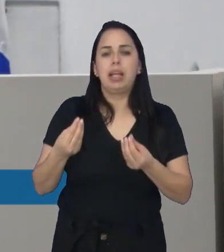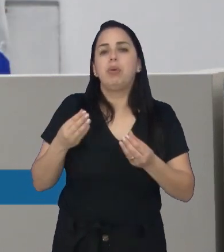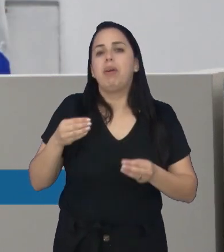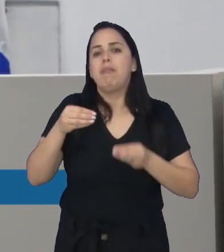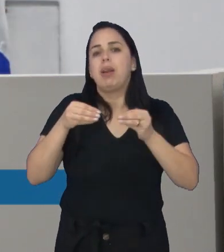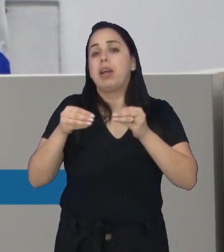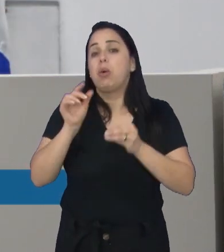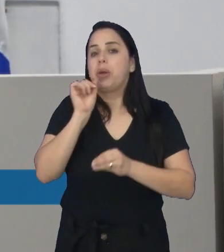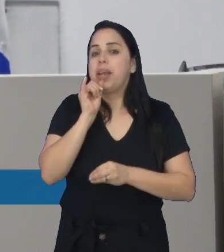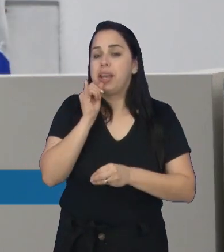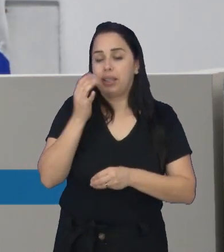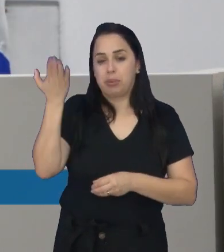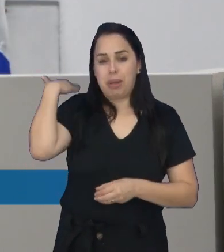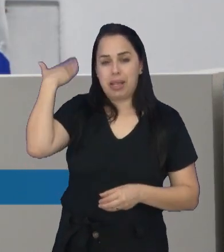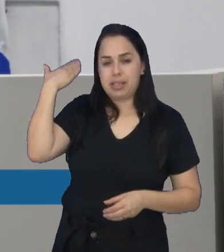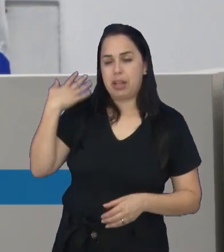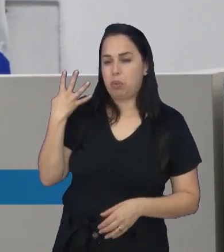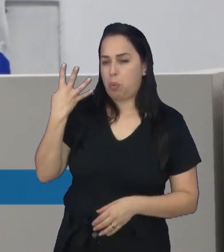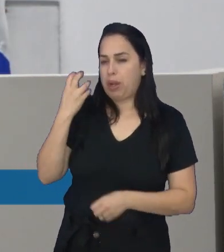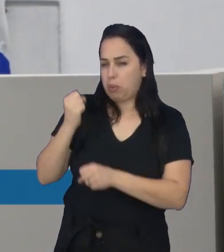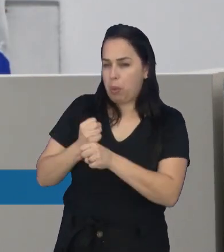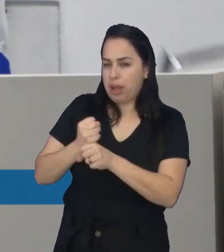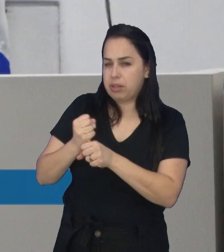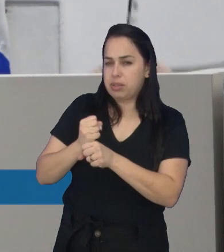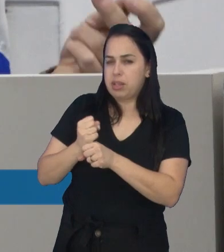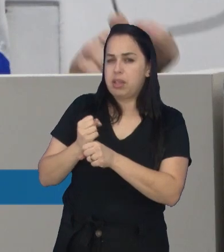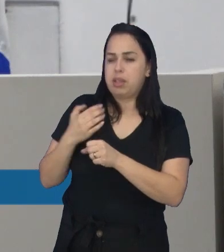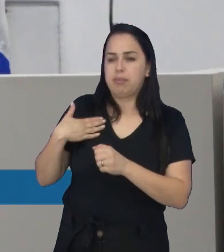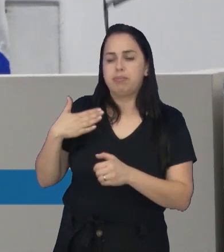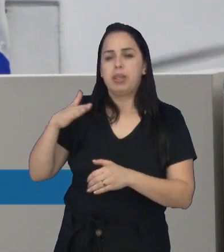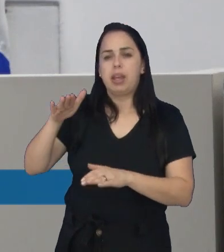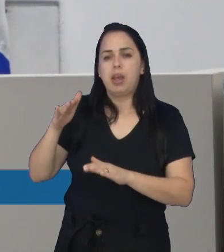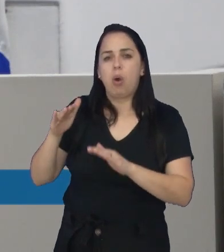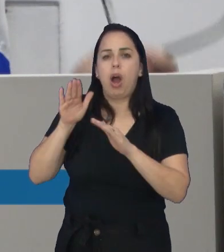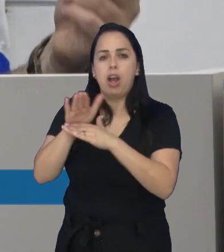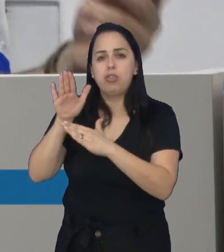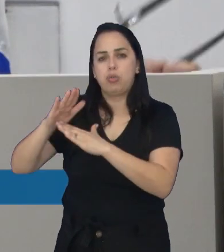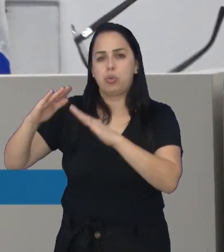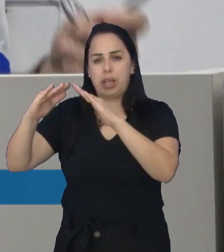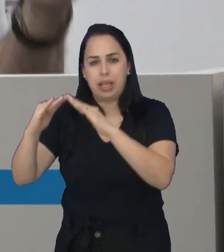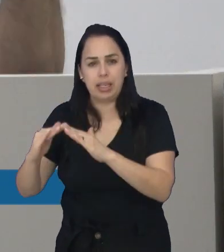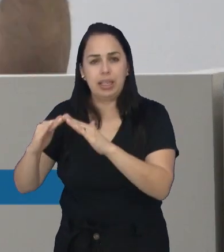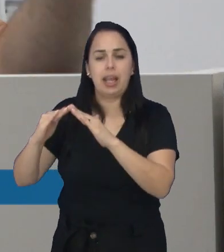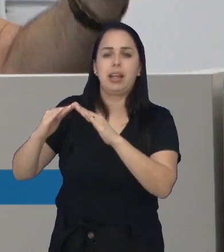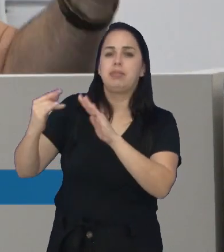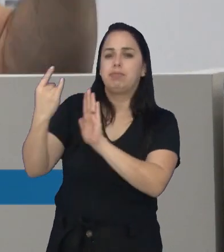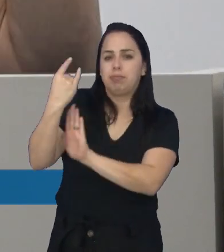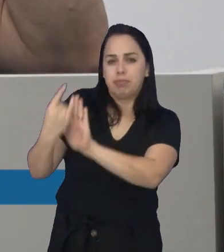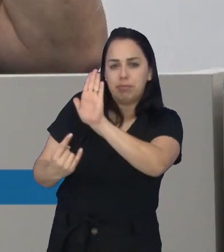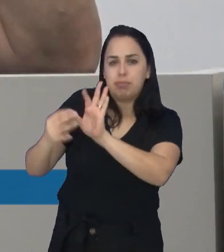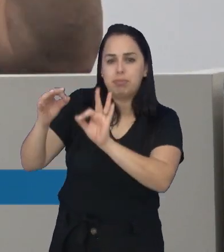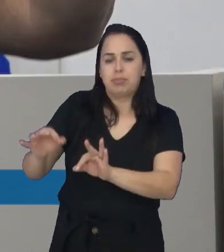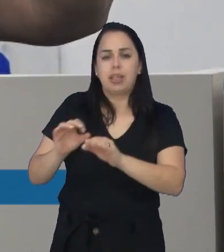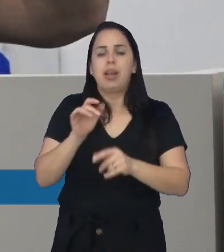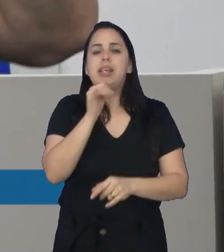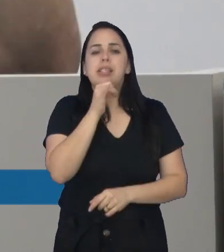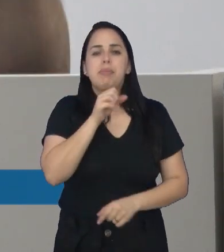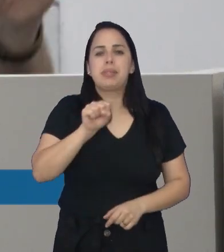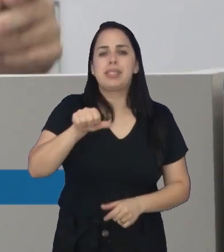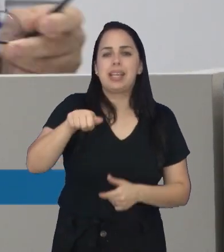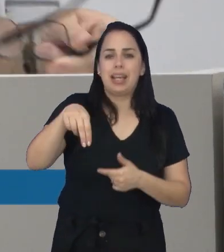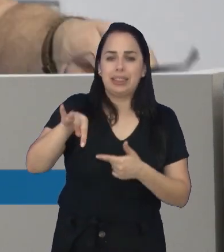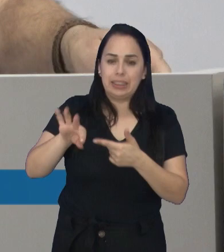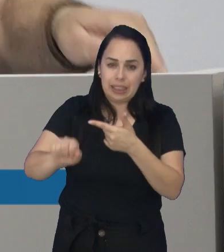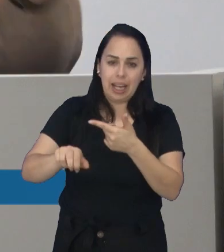participei de regularização fundiária durante 4 anos na prefeitura participei da regularização de financiamentos como Santa Lúcia Santa Rita portal do céu